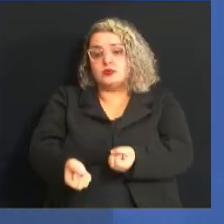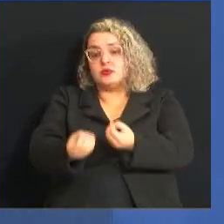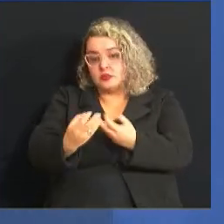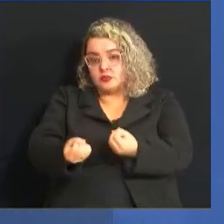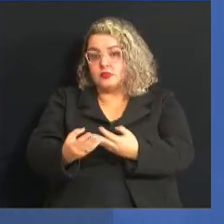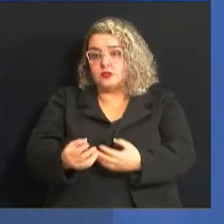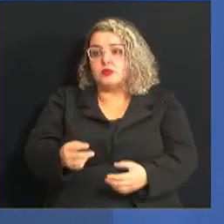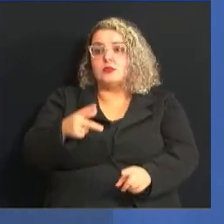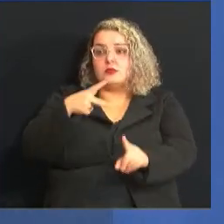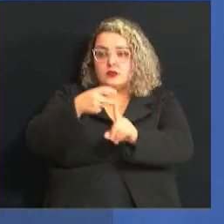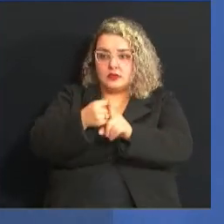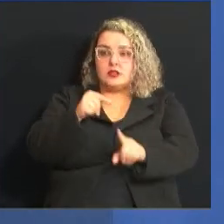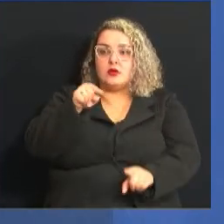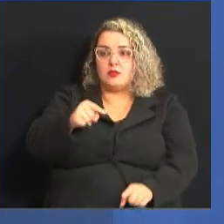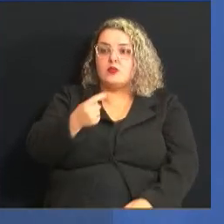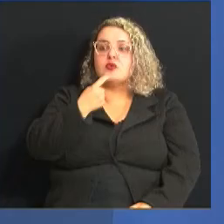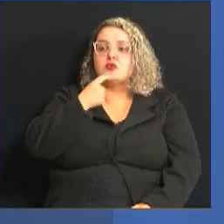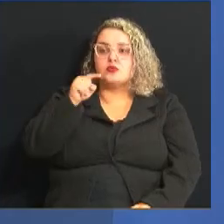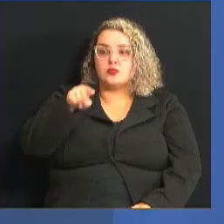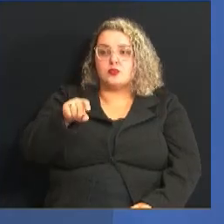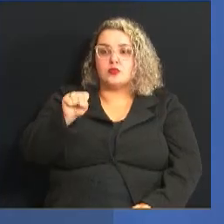no